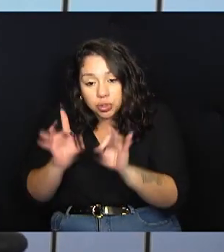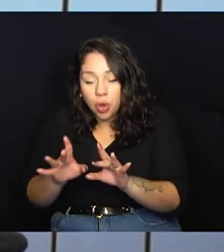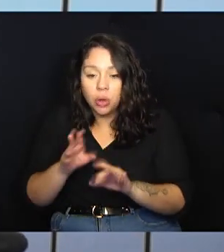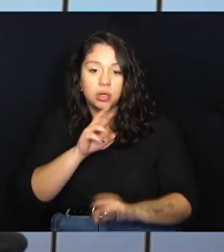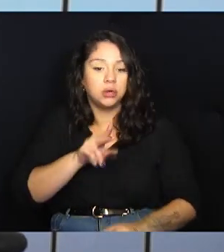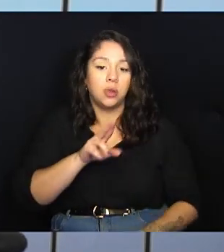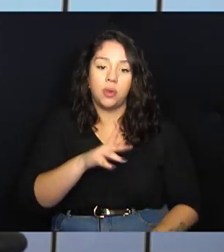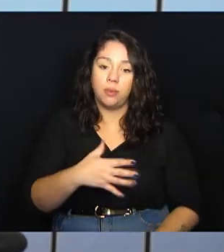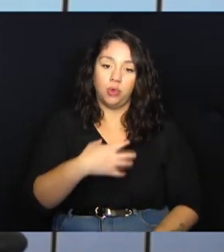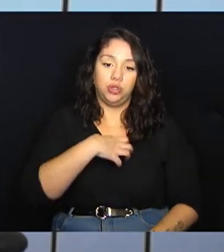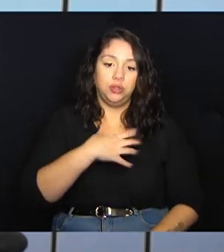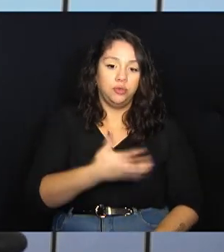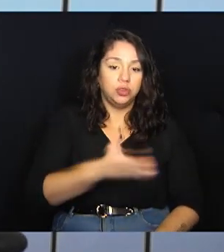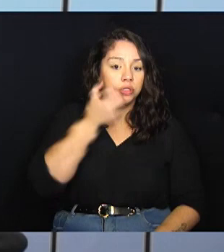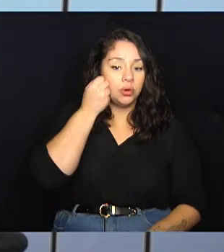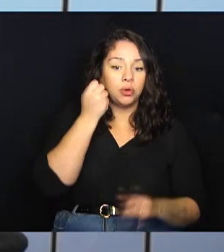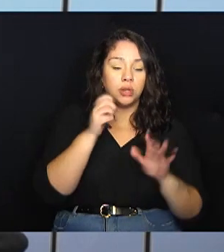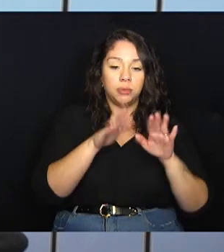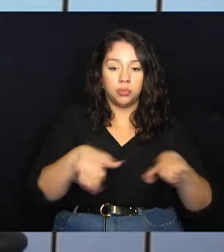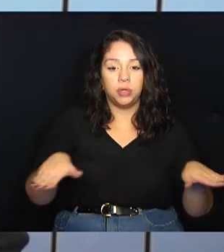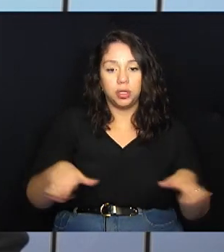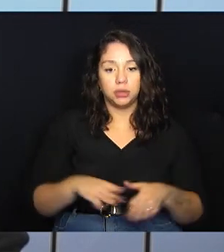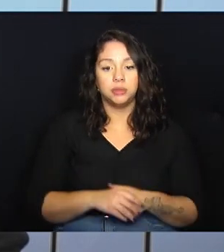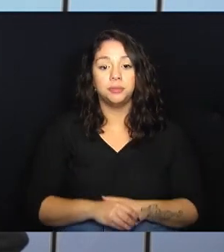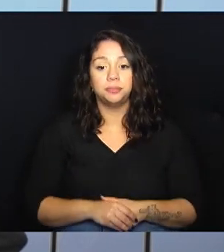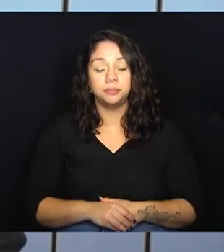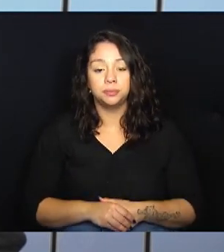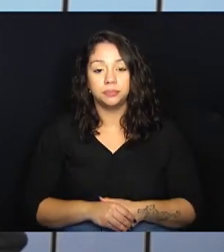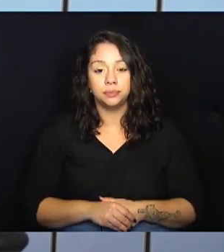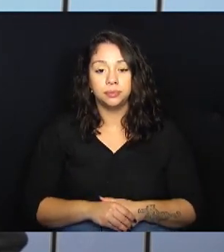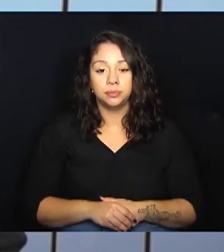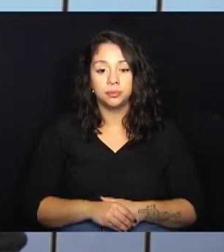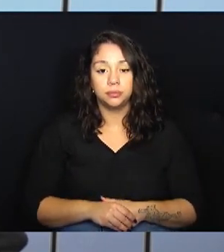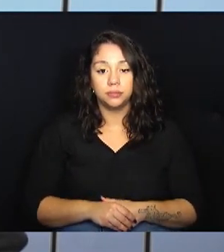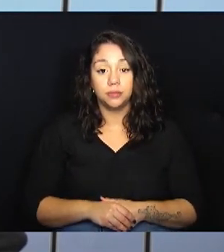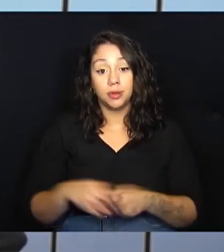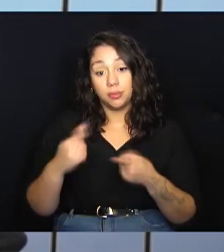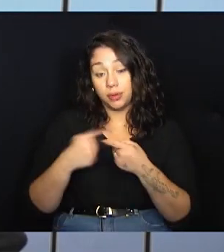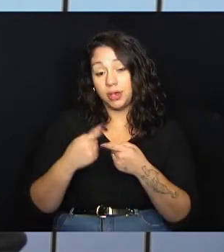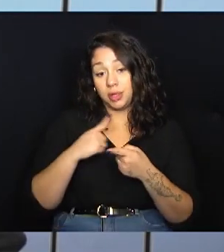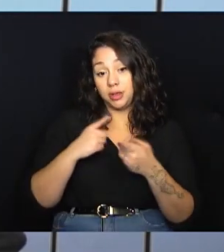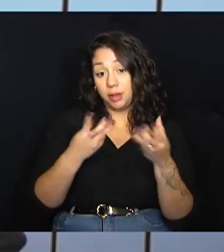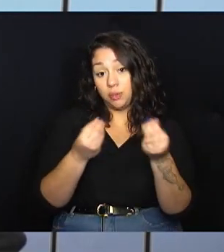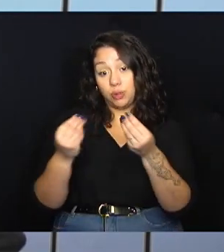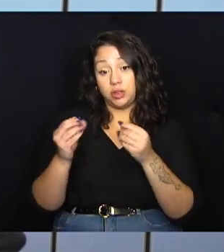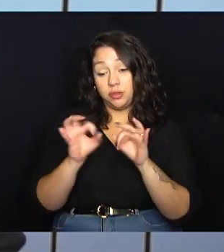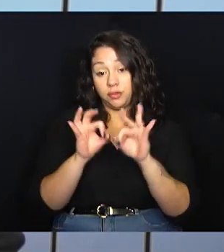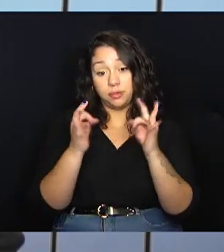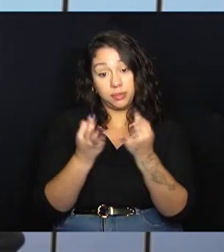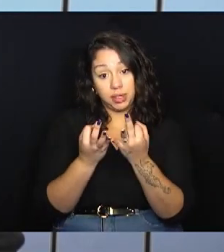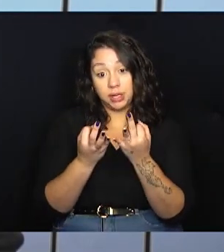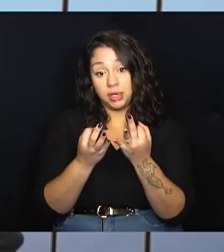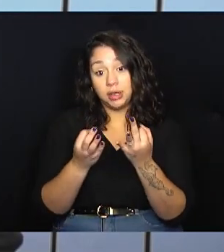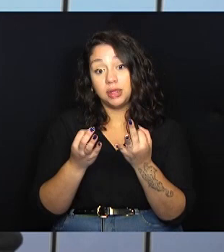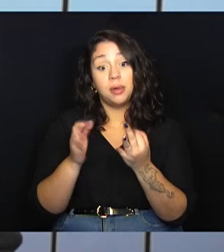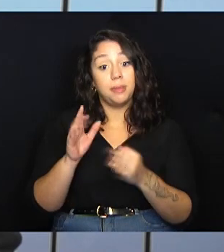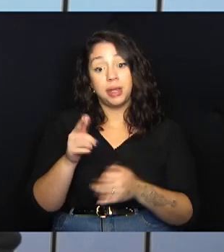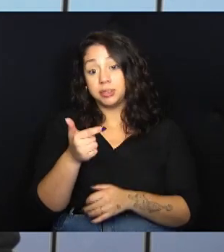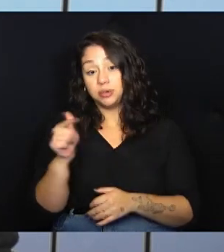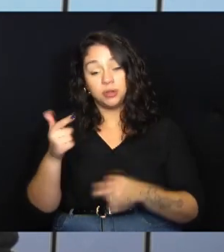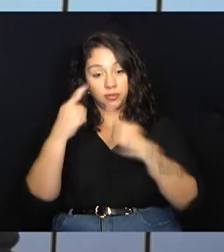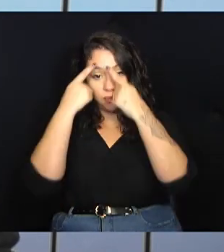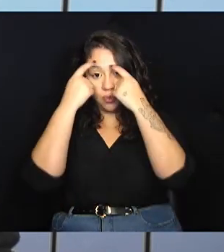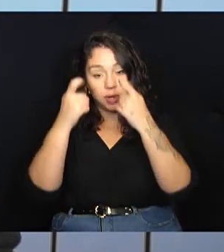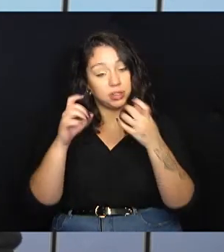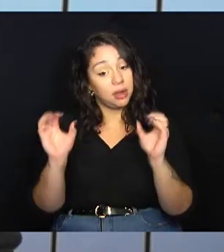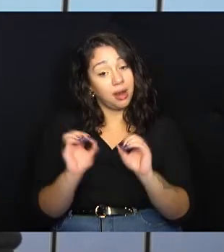motivo para acolher uma criança. Sim. Porque há muitas famílias pobres onde não ocorrem violações nenhuma, né? Sim.